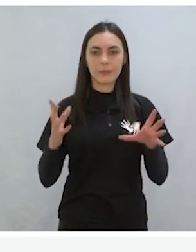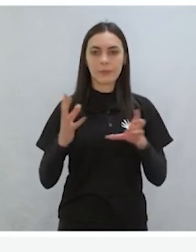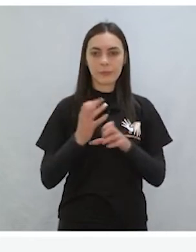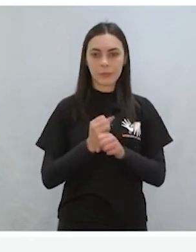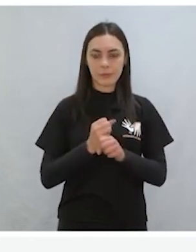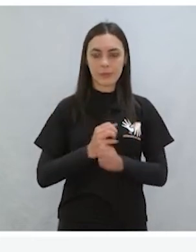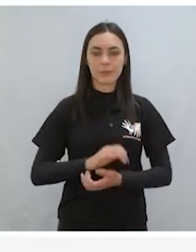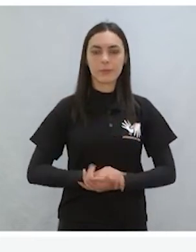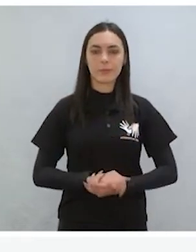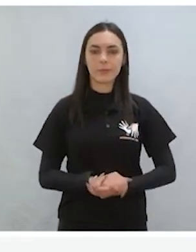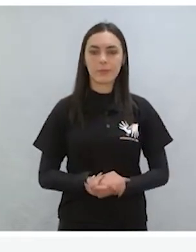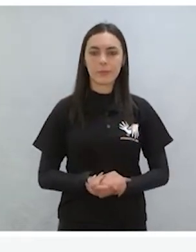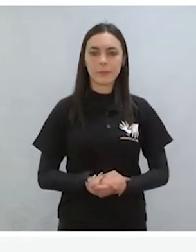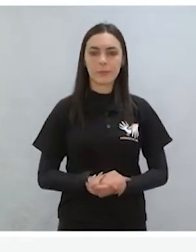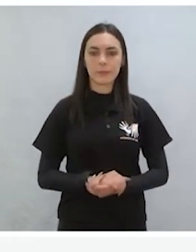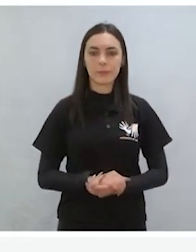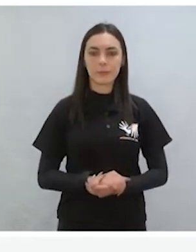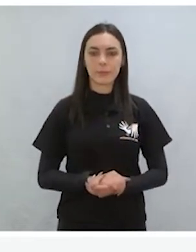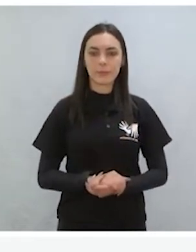1, 2, 3, 4 letras.